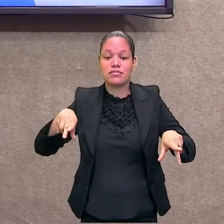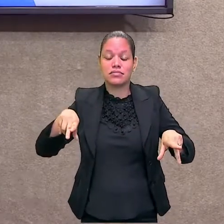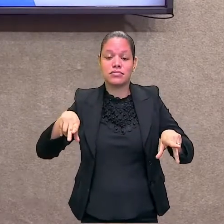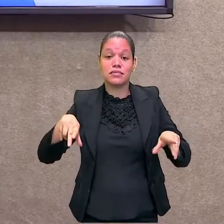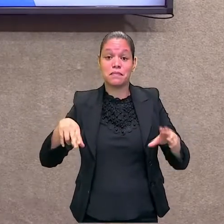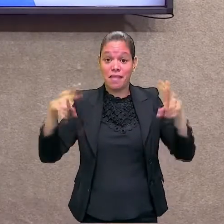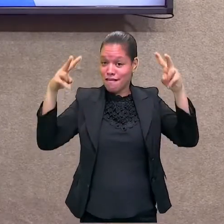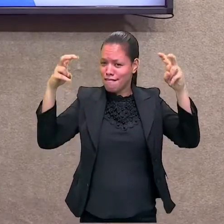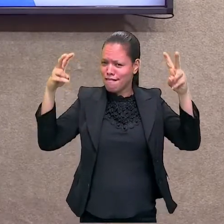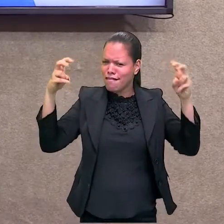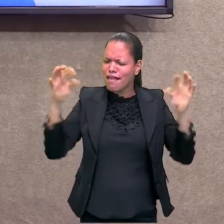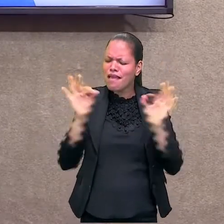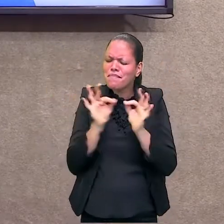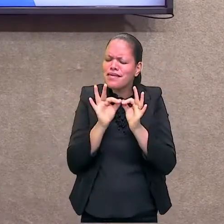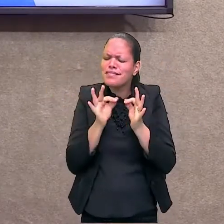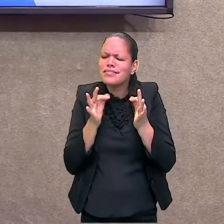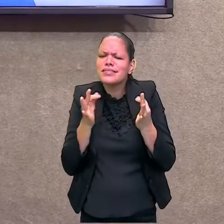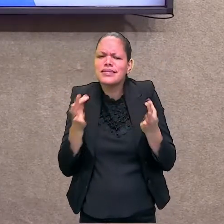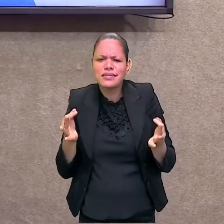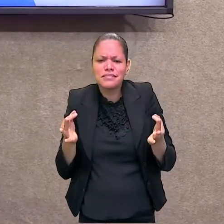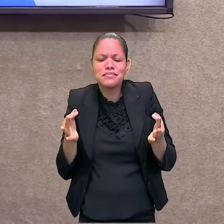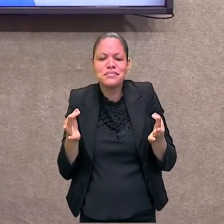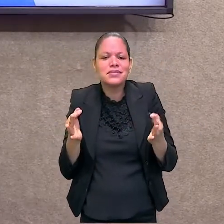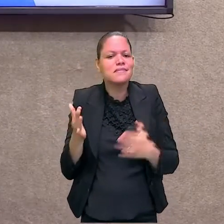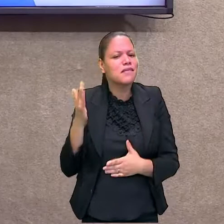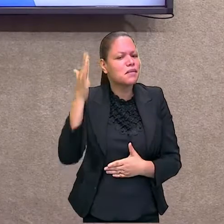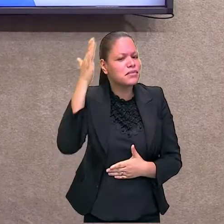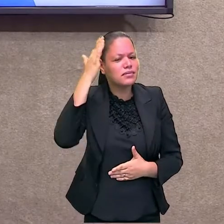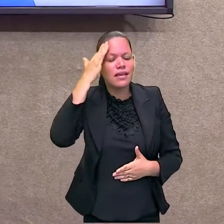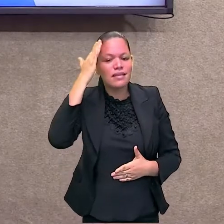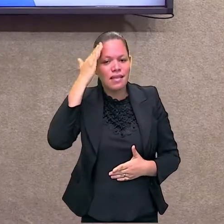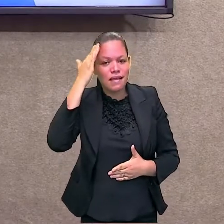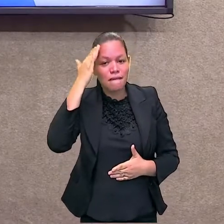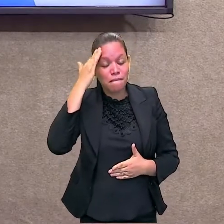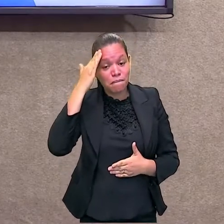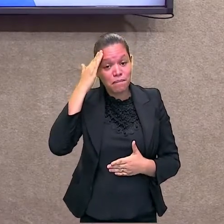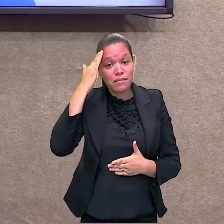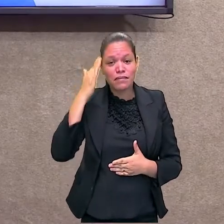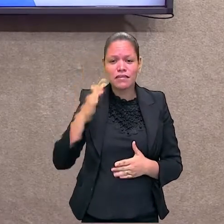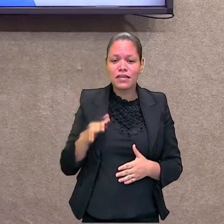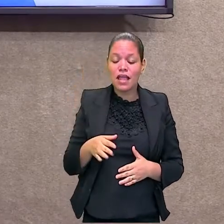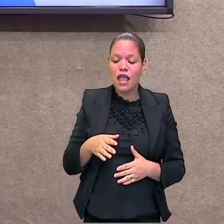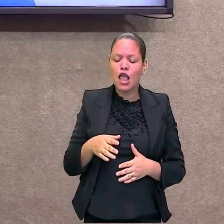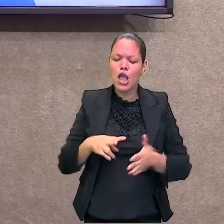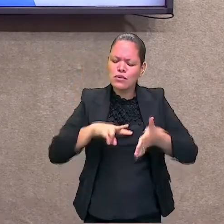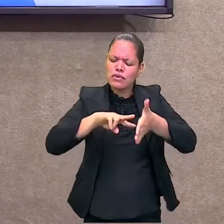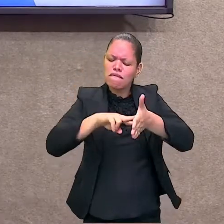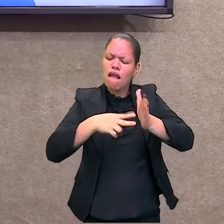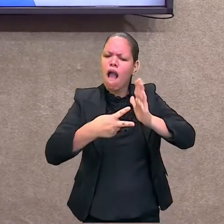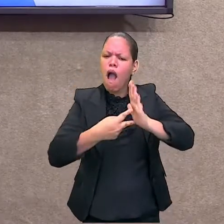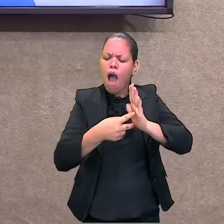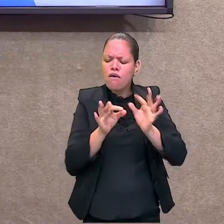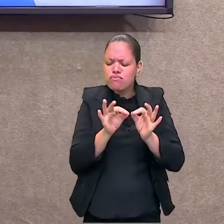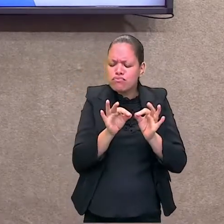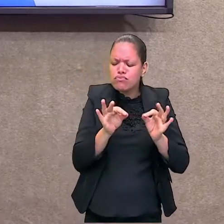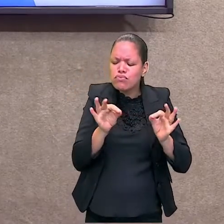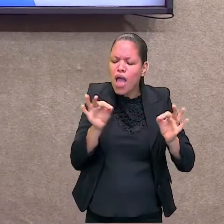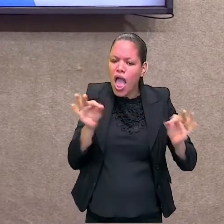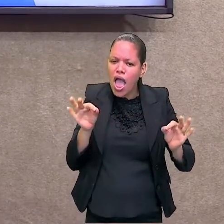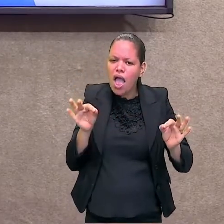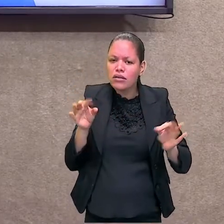algumas situações do nosso cotidiano para que vocês entendam quais são os tipos de retas e quais são as